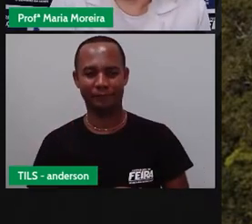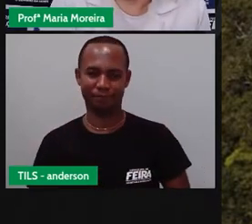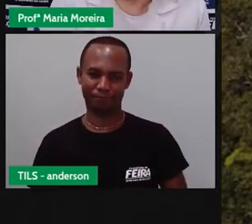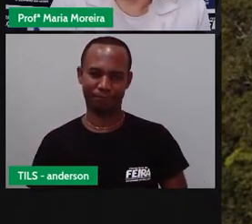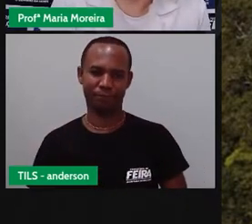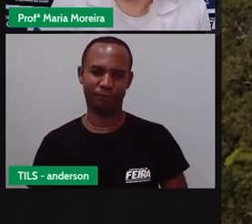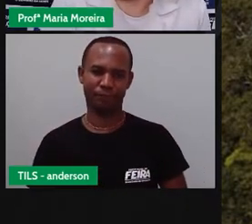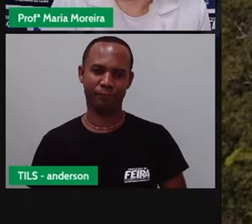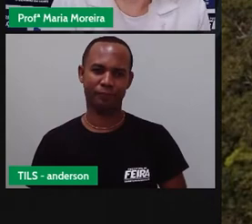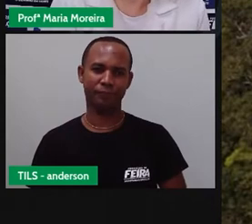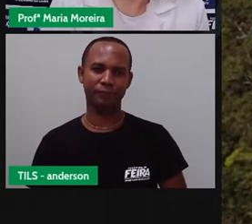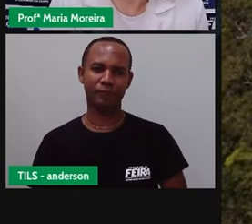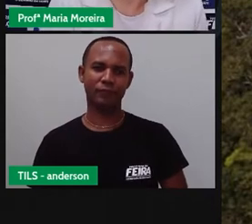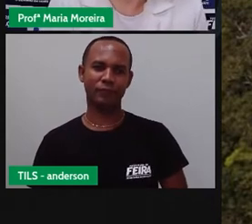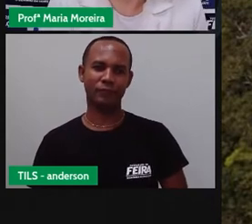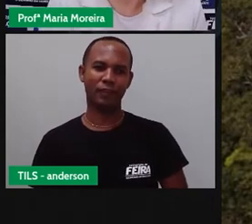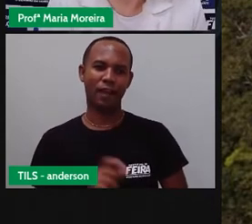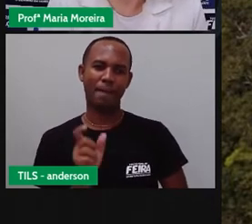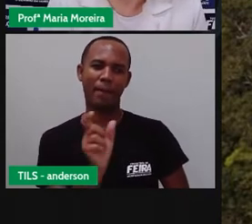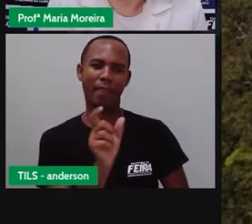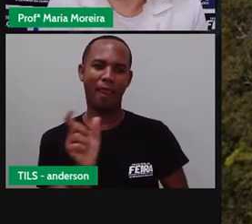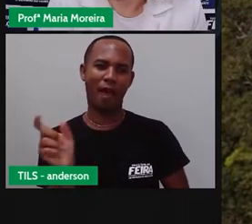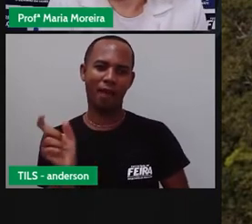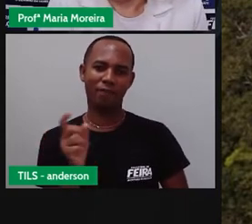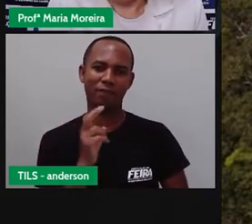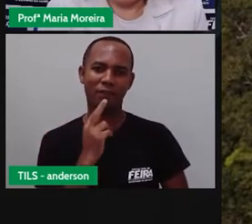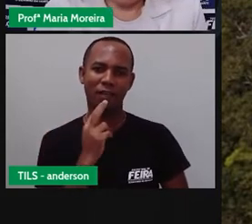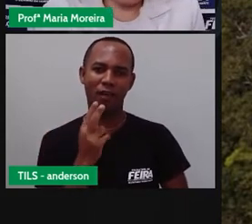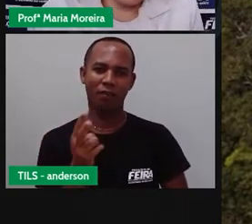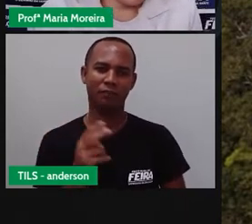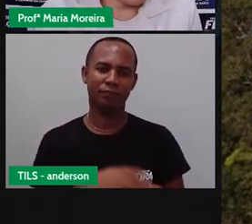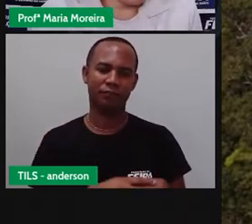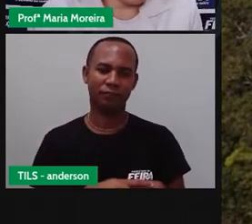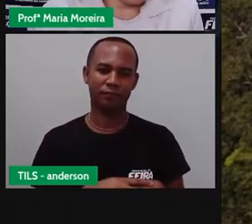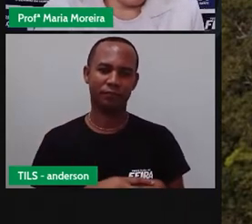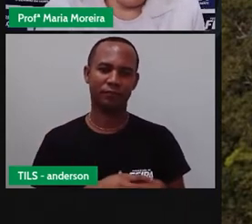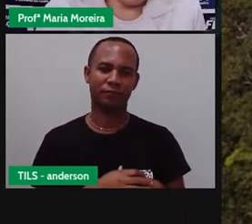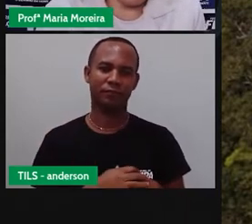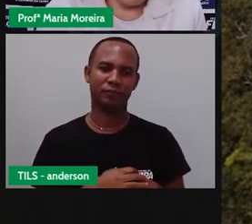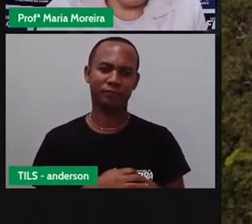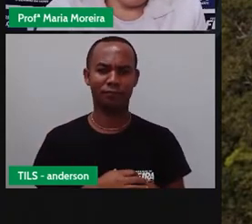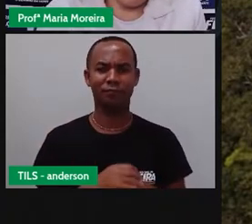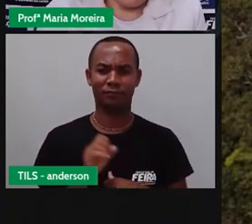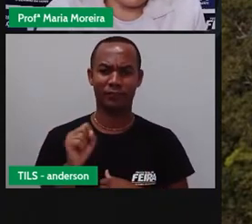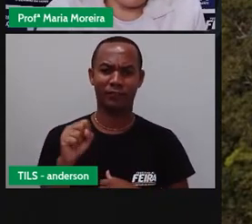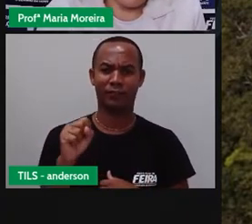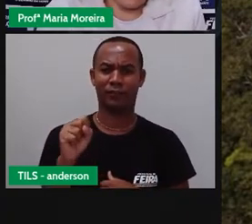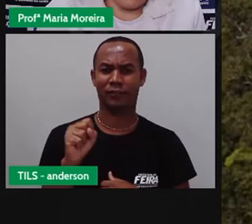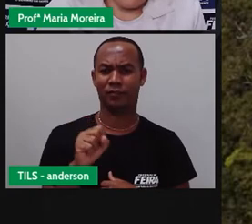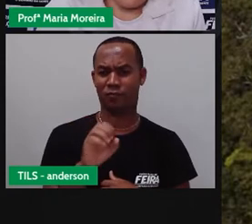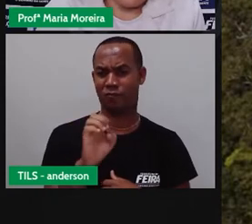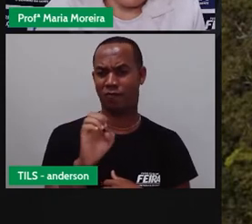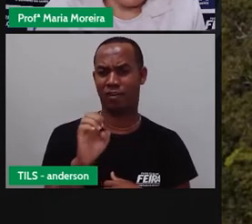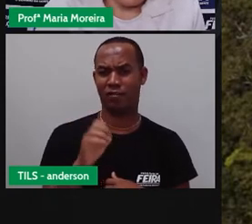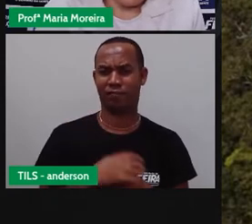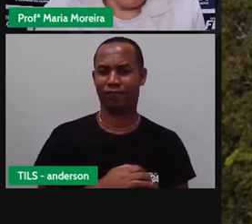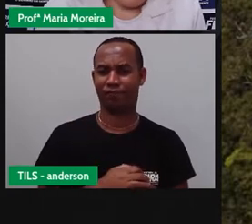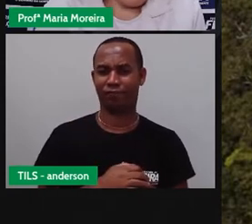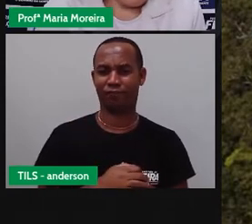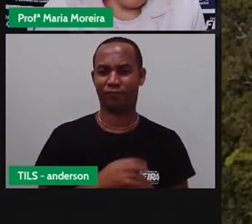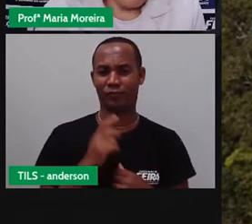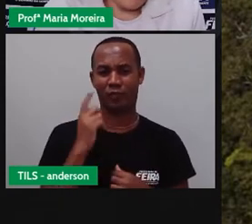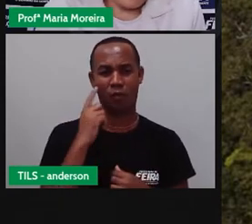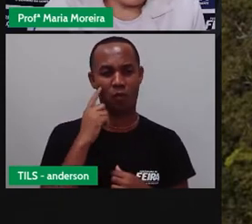a pronúncia helicóptero loja você pode me dizer lógico próprio começa com e